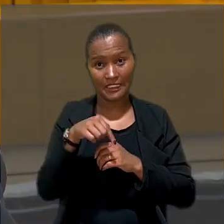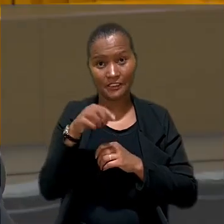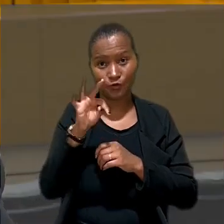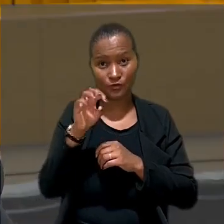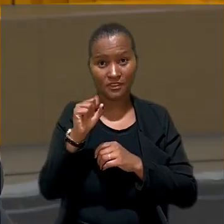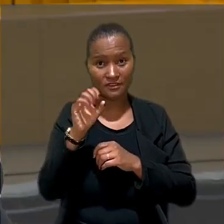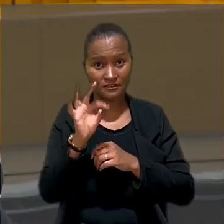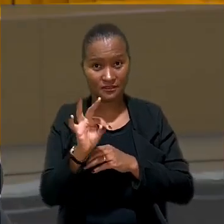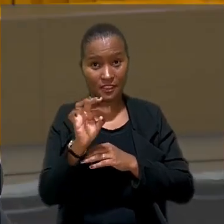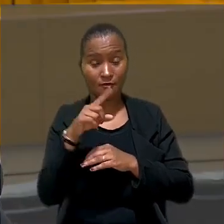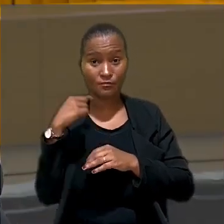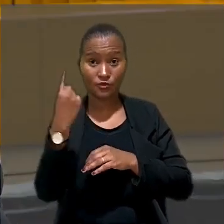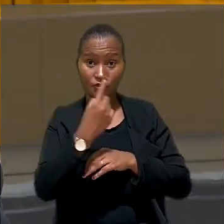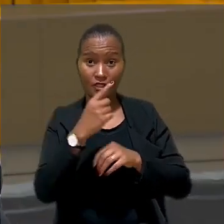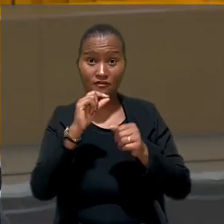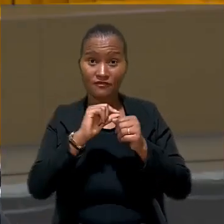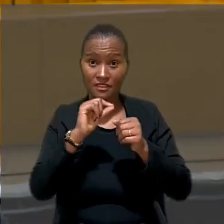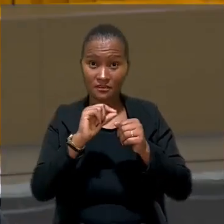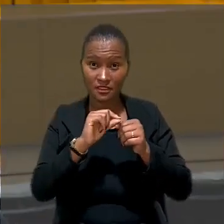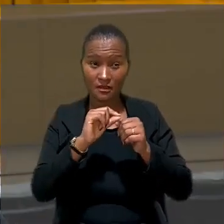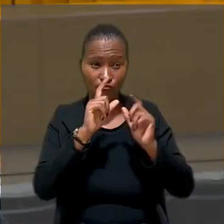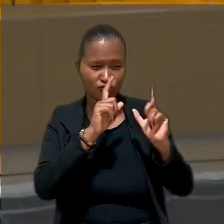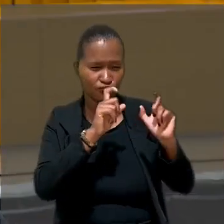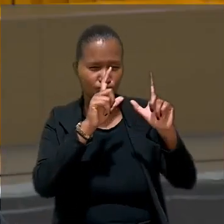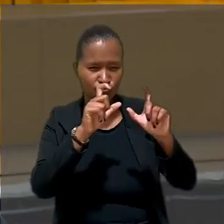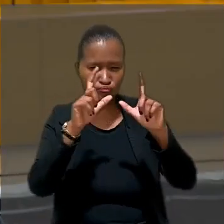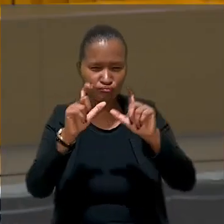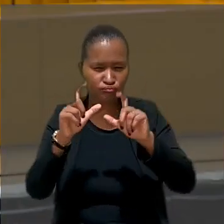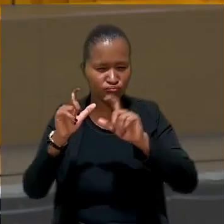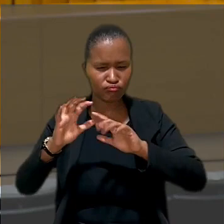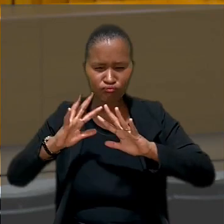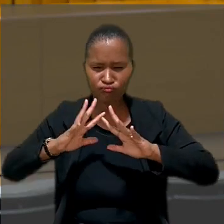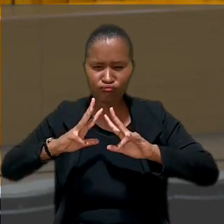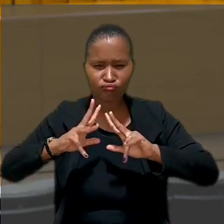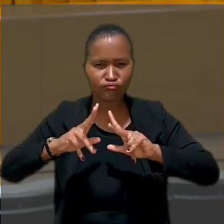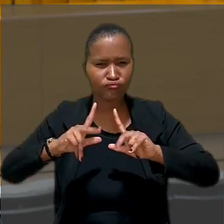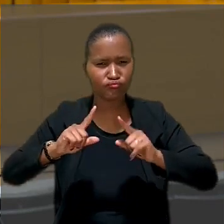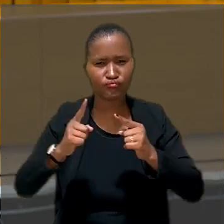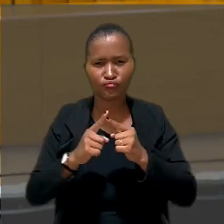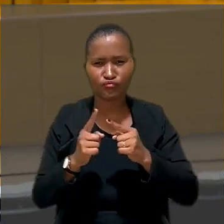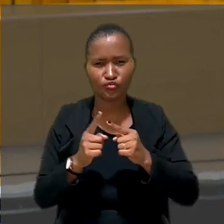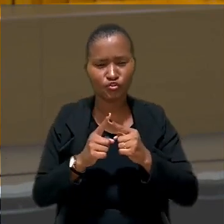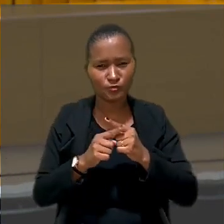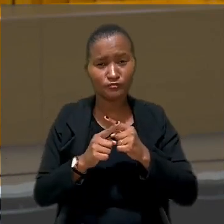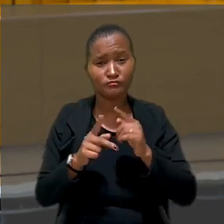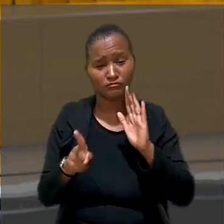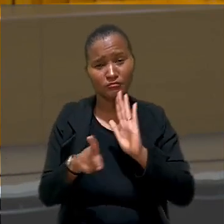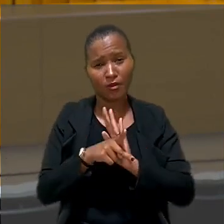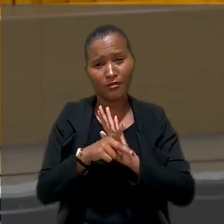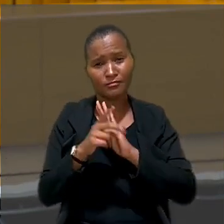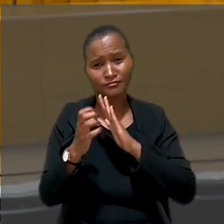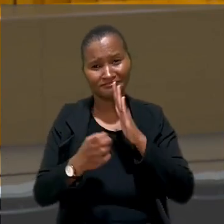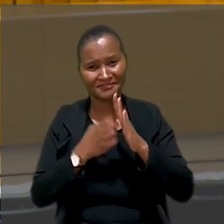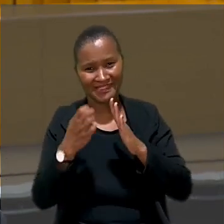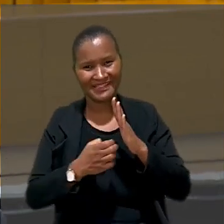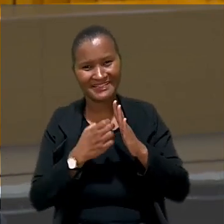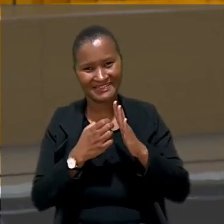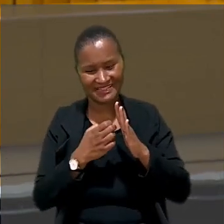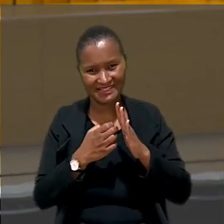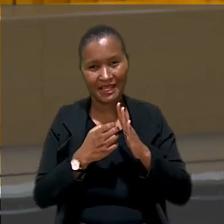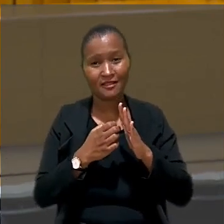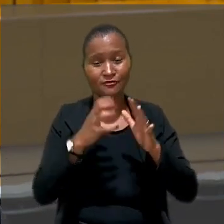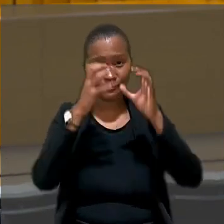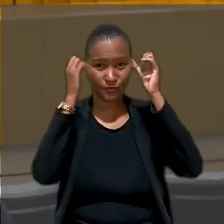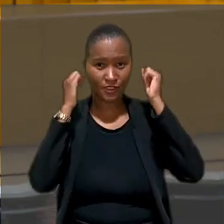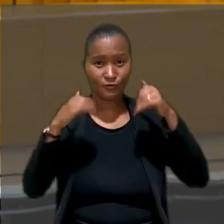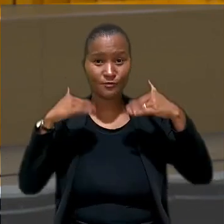No TST, nós fazemos uns registros de toda sorte, né? São registros institucionais,